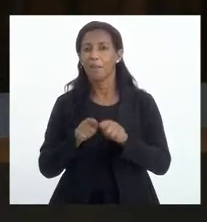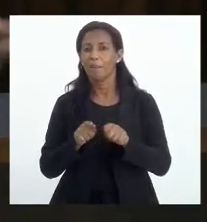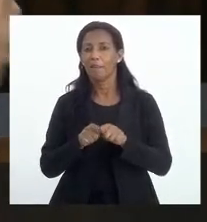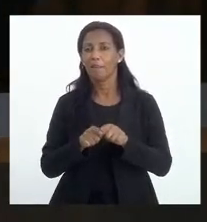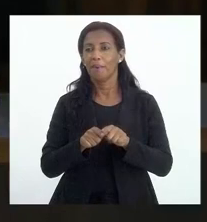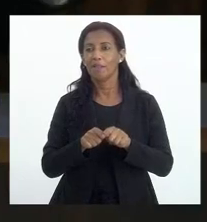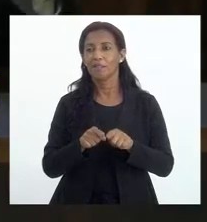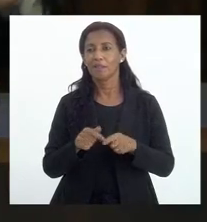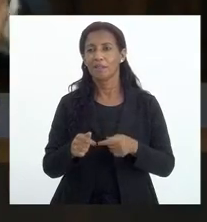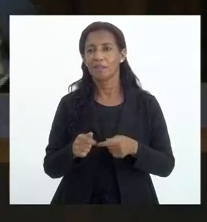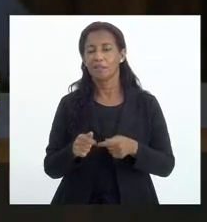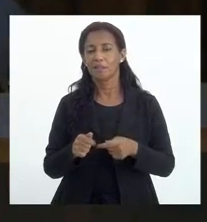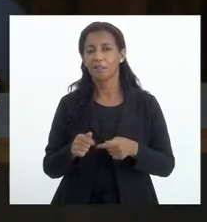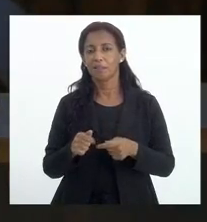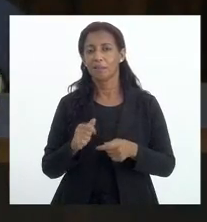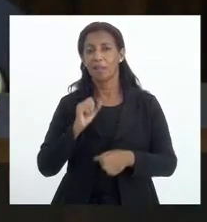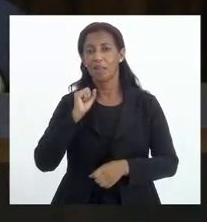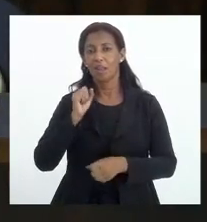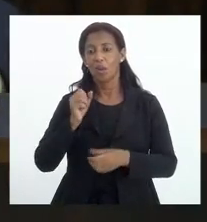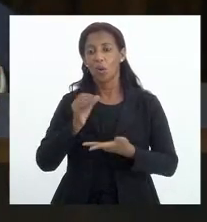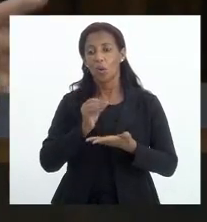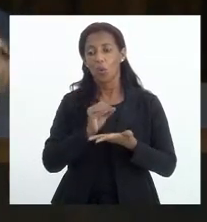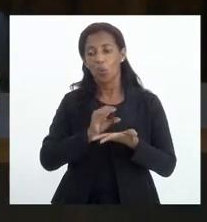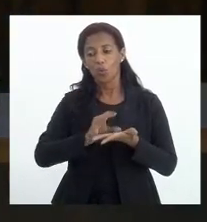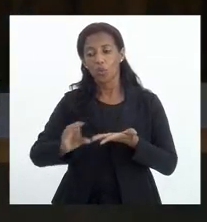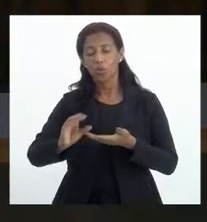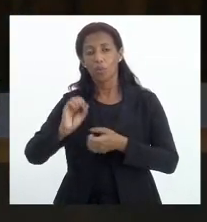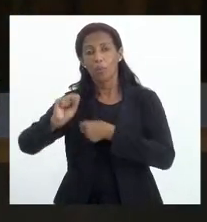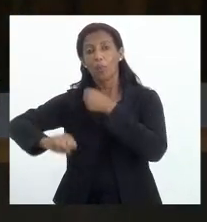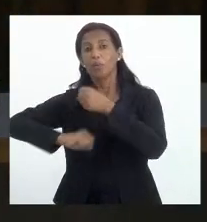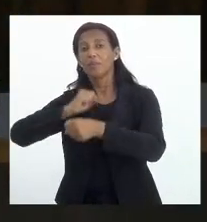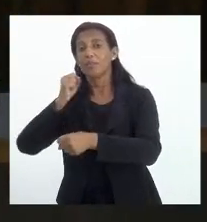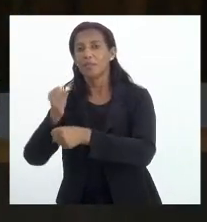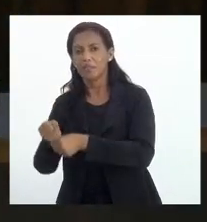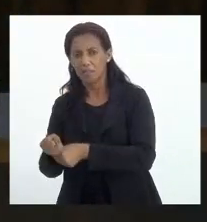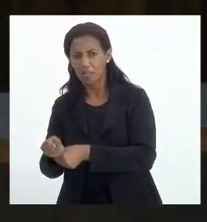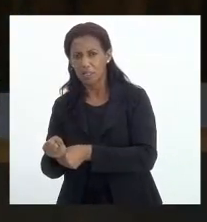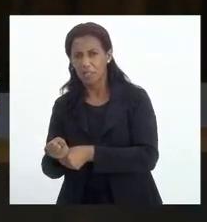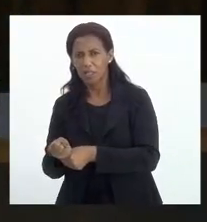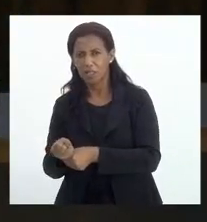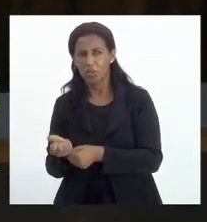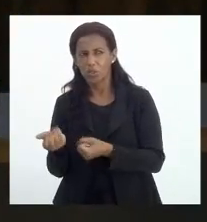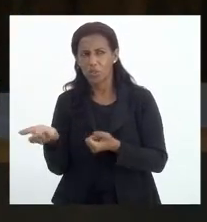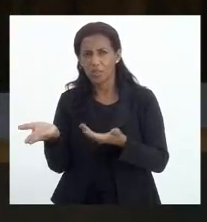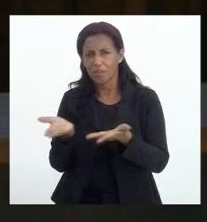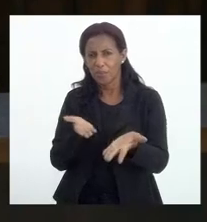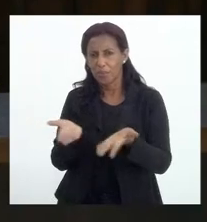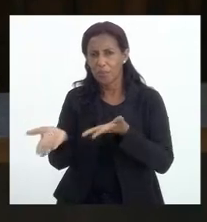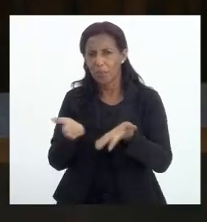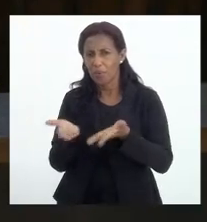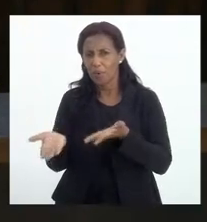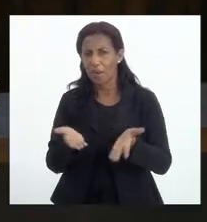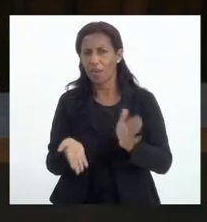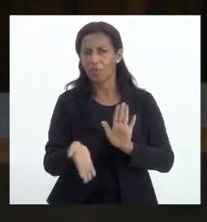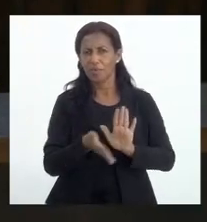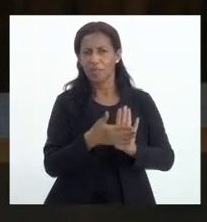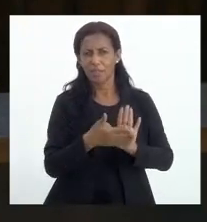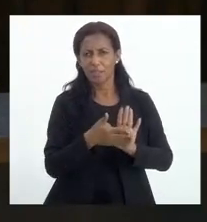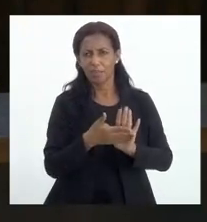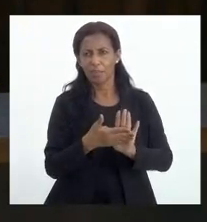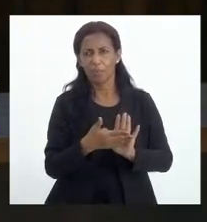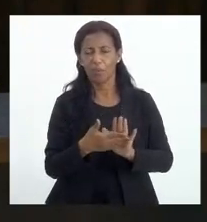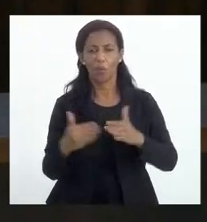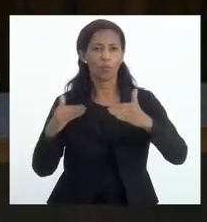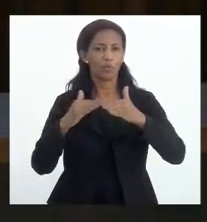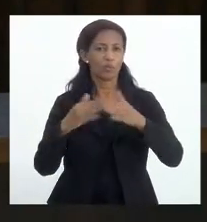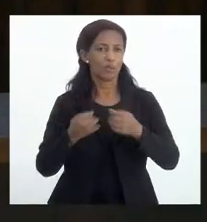resto a pagar para o exercício seguinte. É uma forma também, em tese, de se burlar o que está se propondo como o resto da paga, como